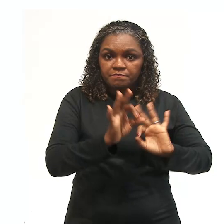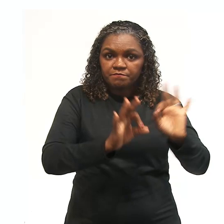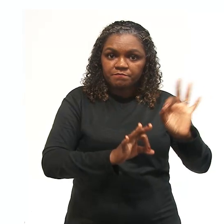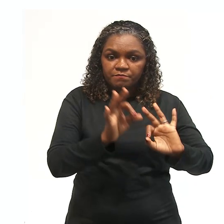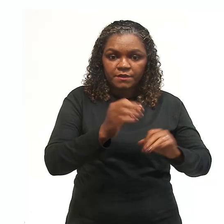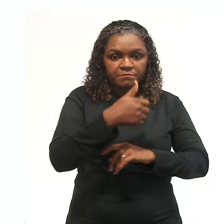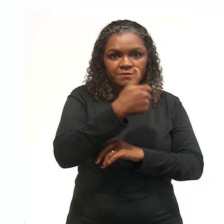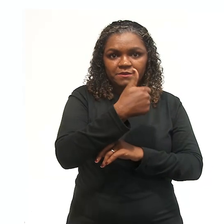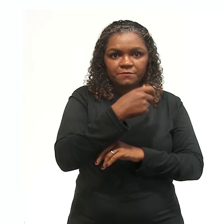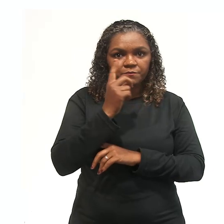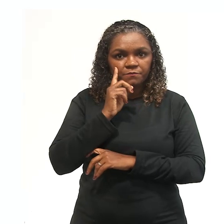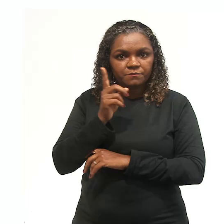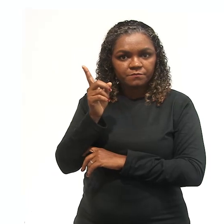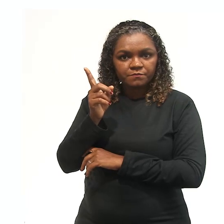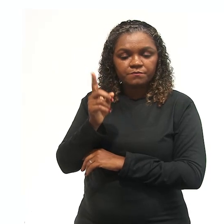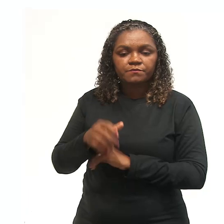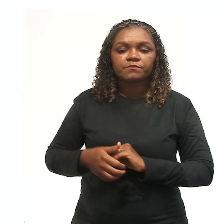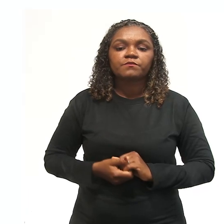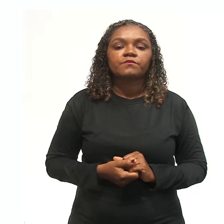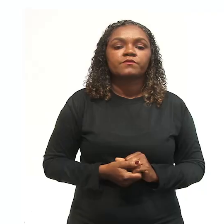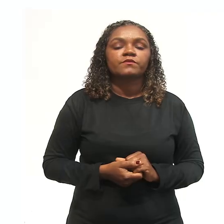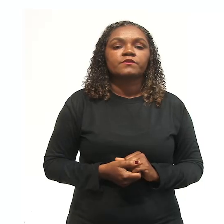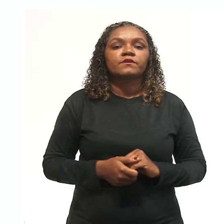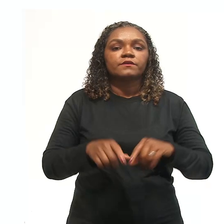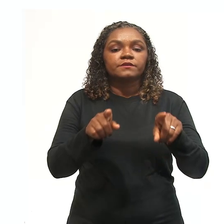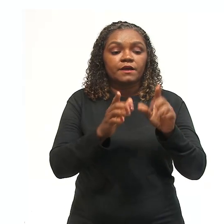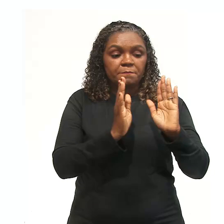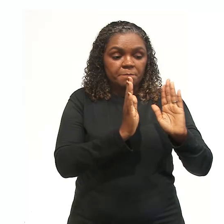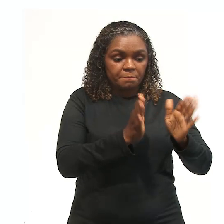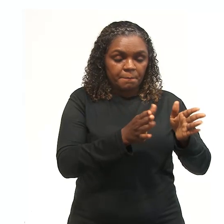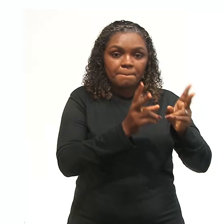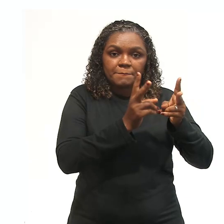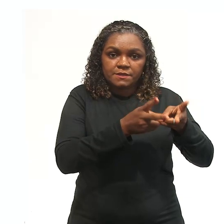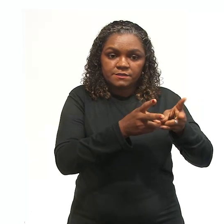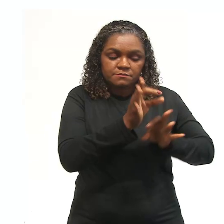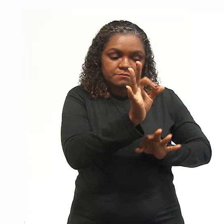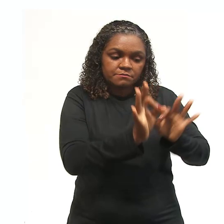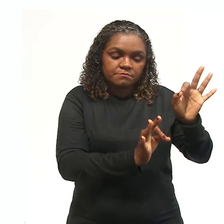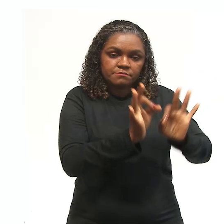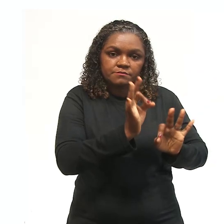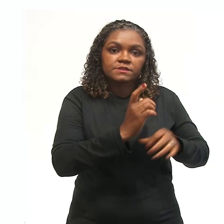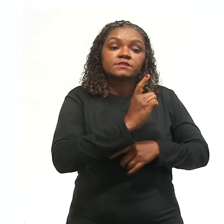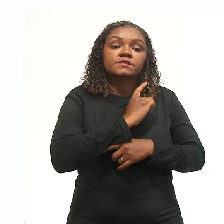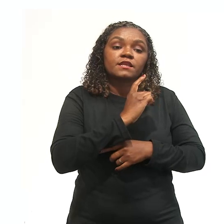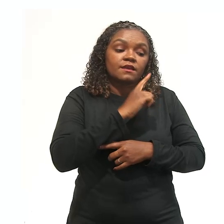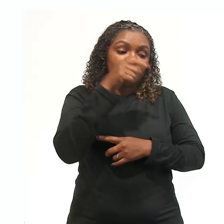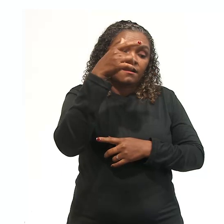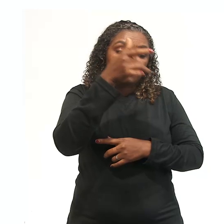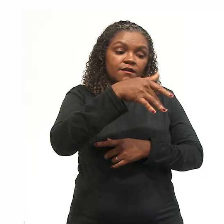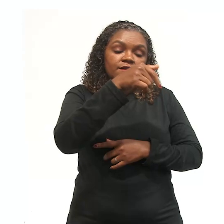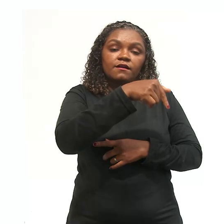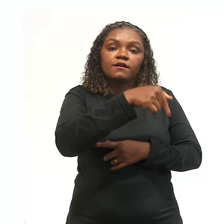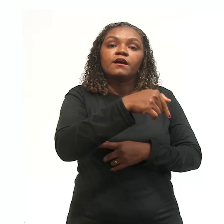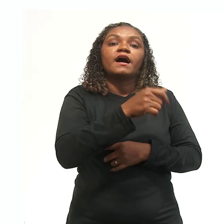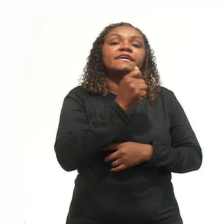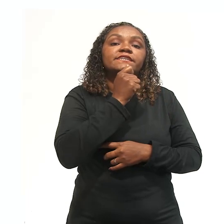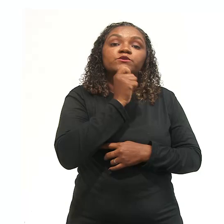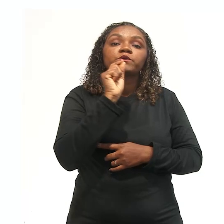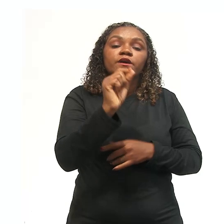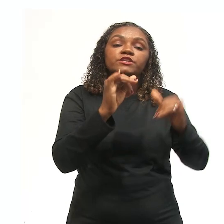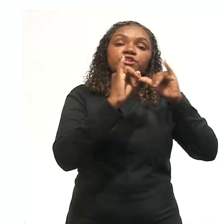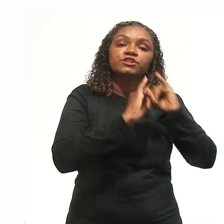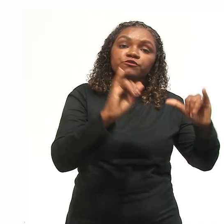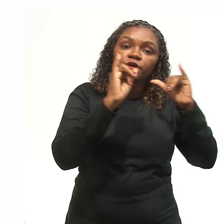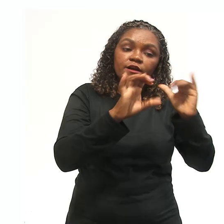fase preparatória. Ainda dentro da fase de planejamento, existe a fase de